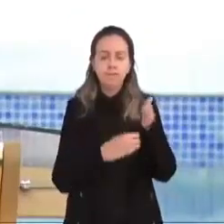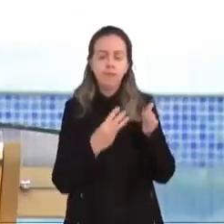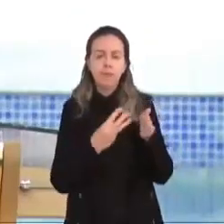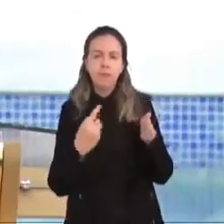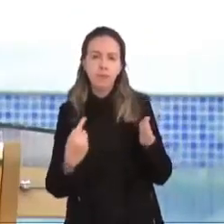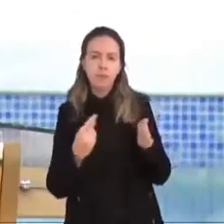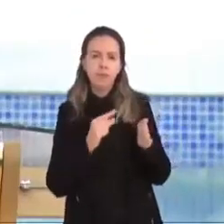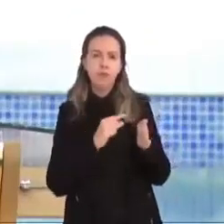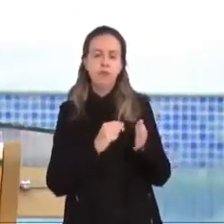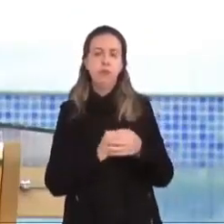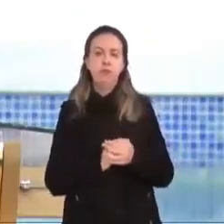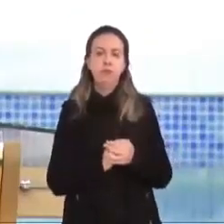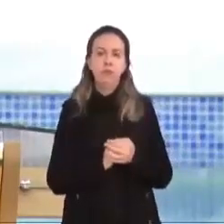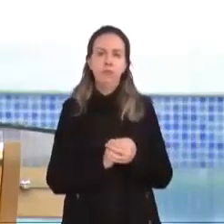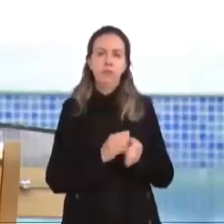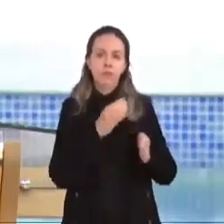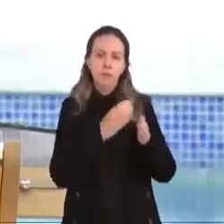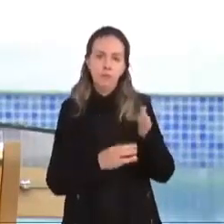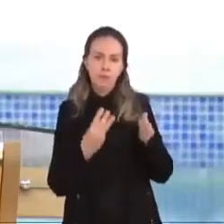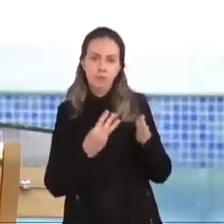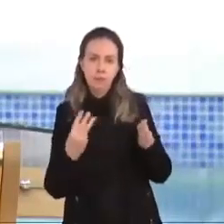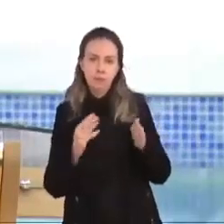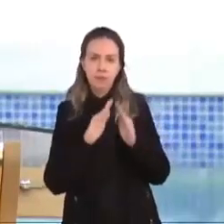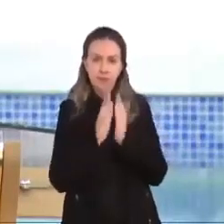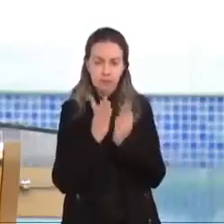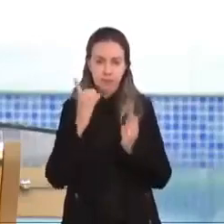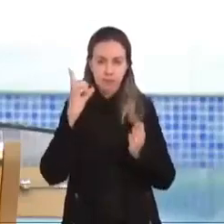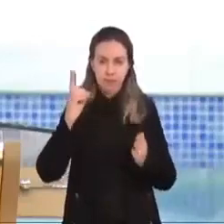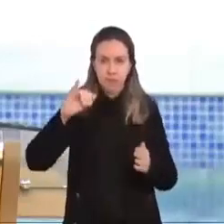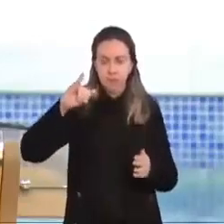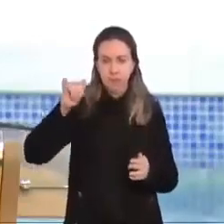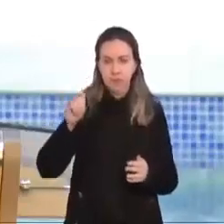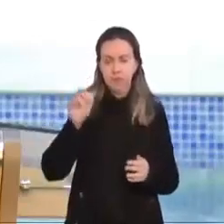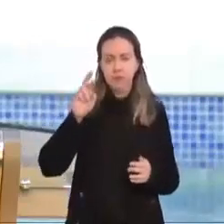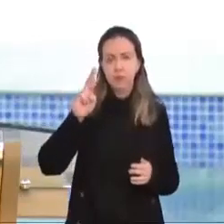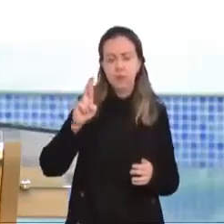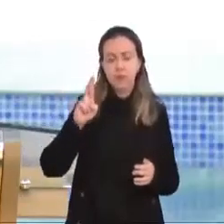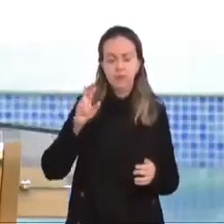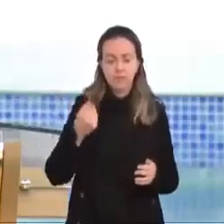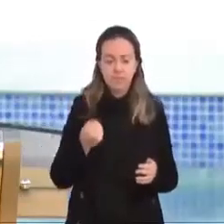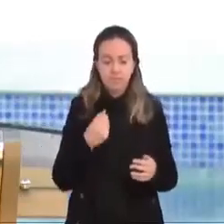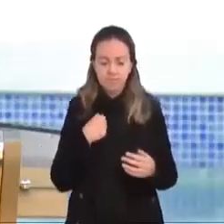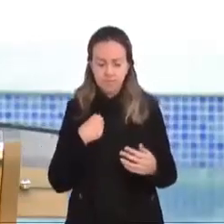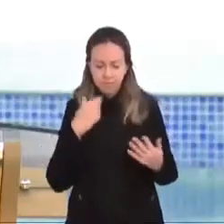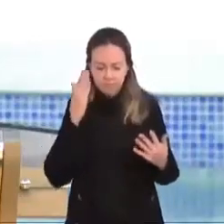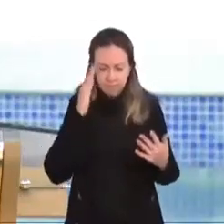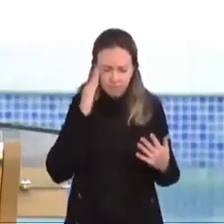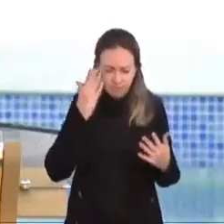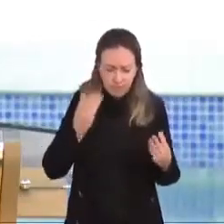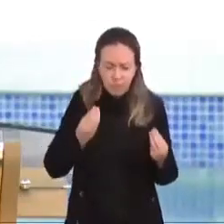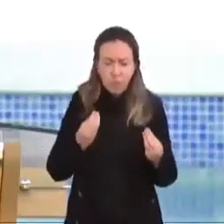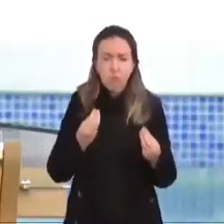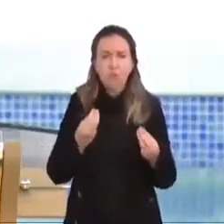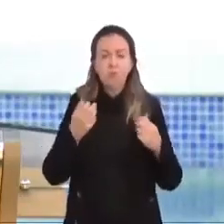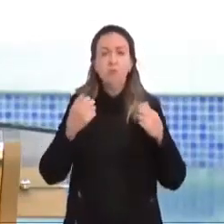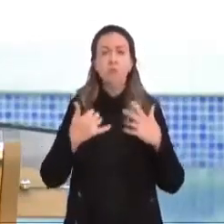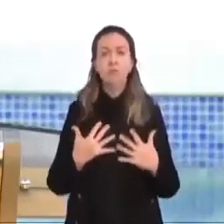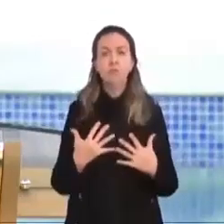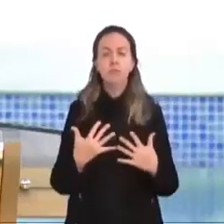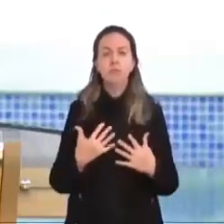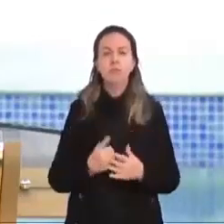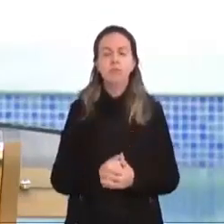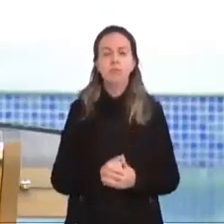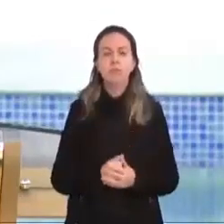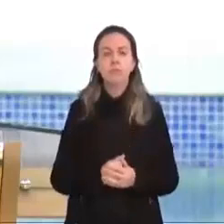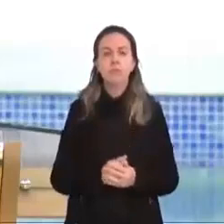número 33, por exemplo, ele não é um capítulo isolado. Se queremos entendê-lo, precisamos, no